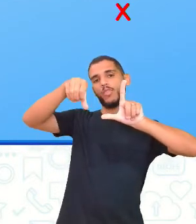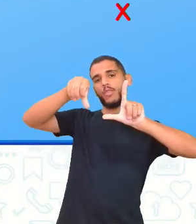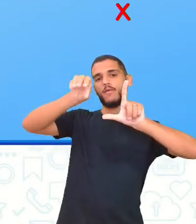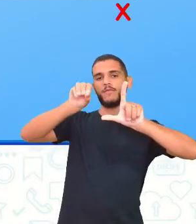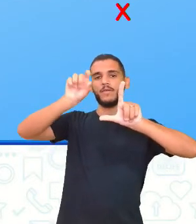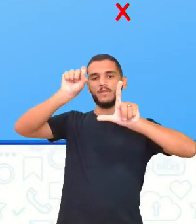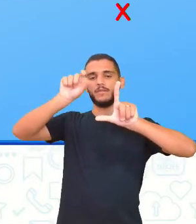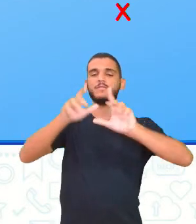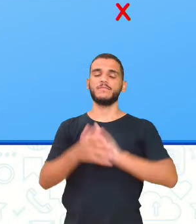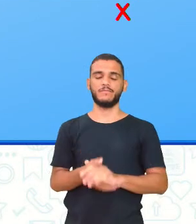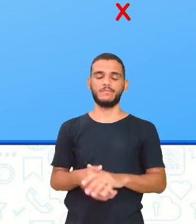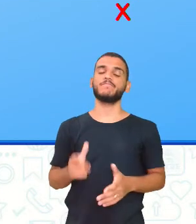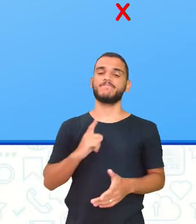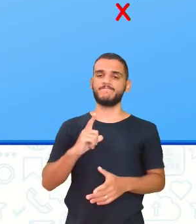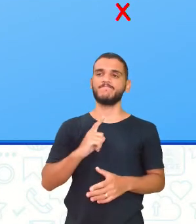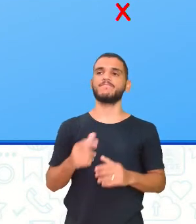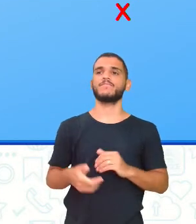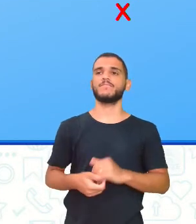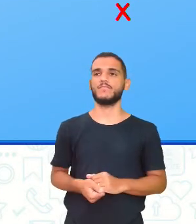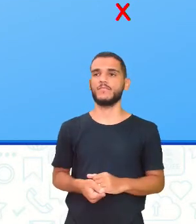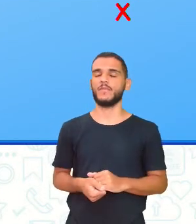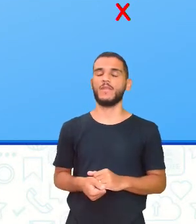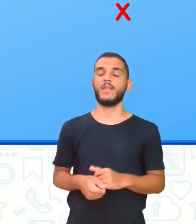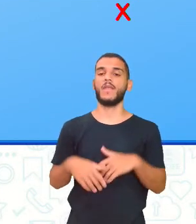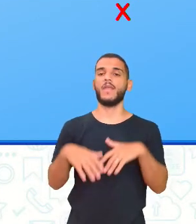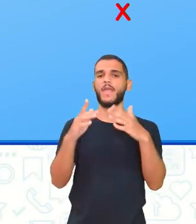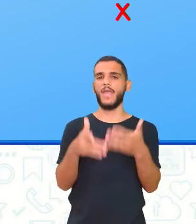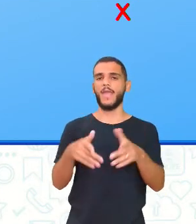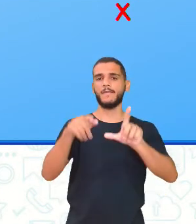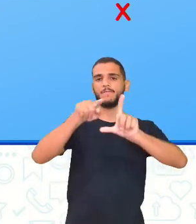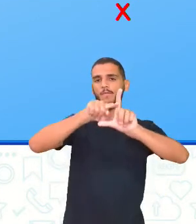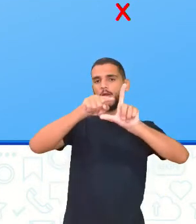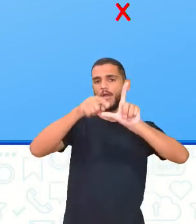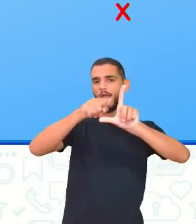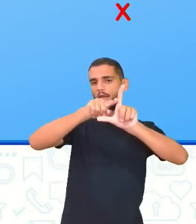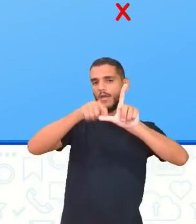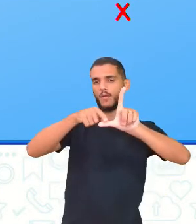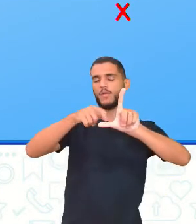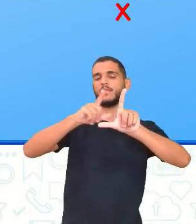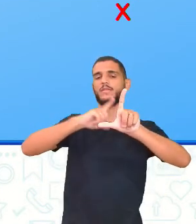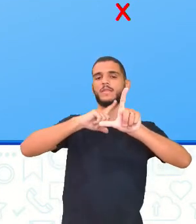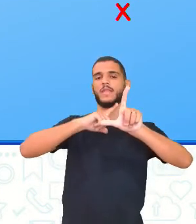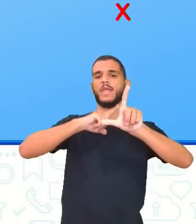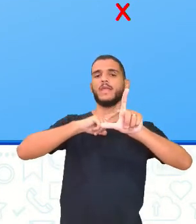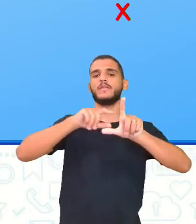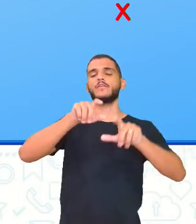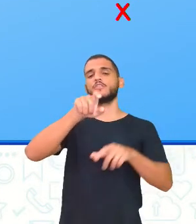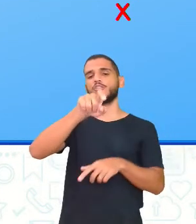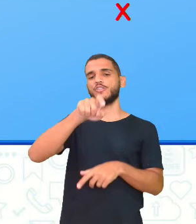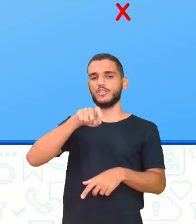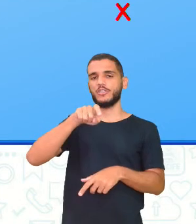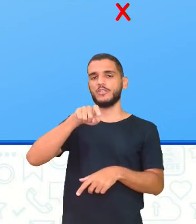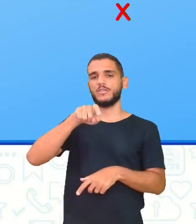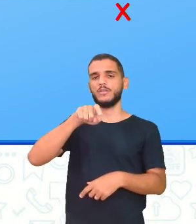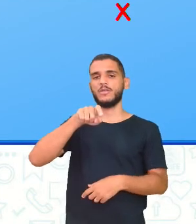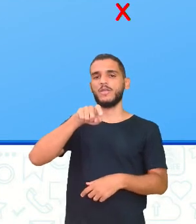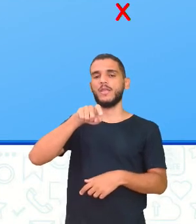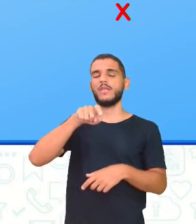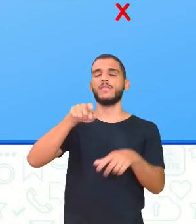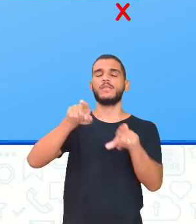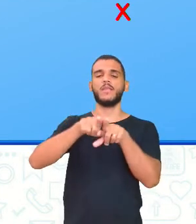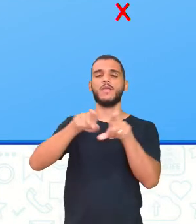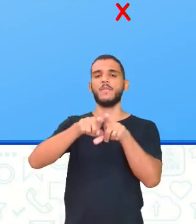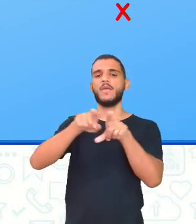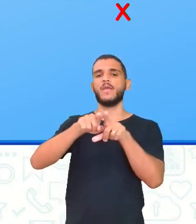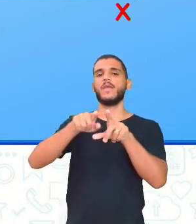seja, forma 90 graus. A medida desse ângulo entre a reta x e a reta y,